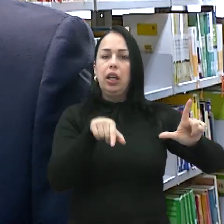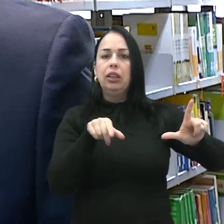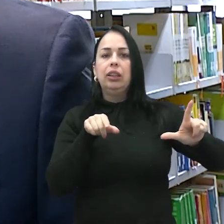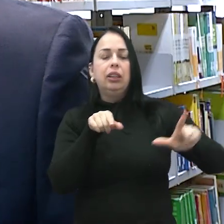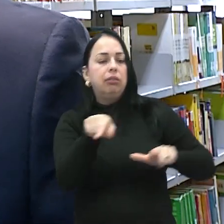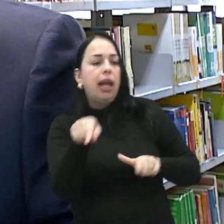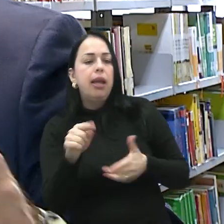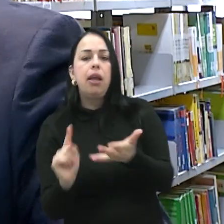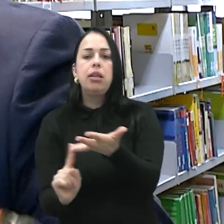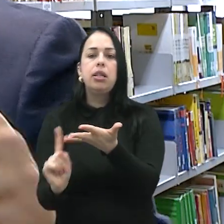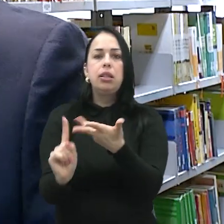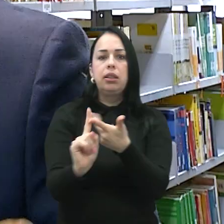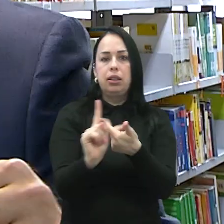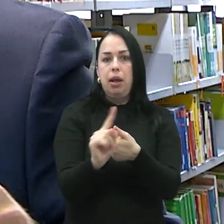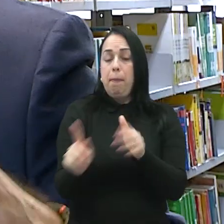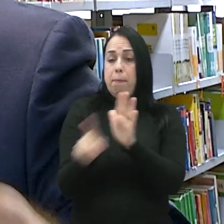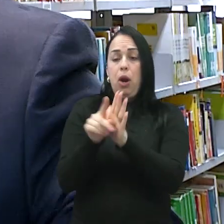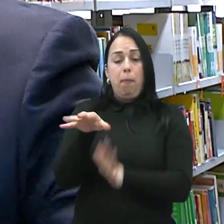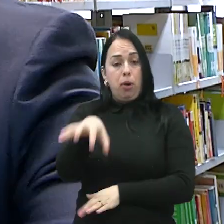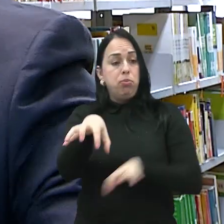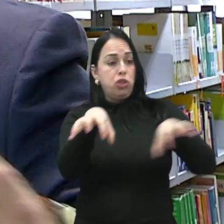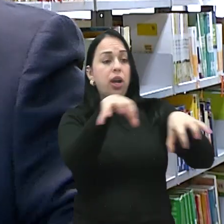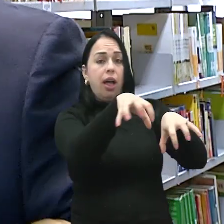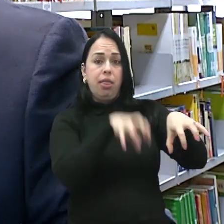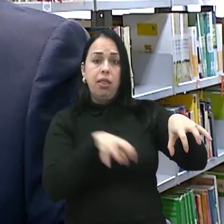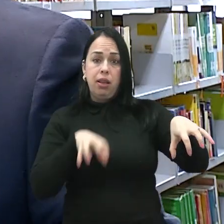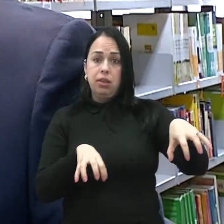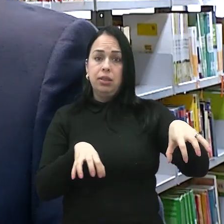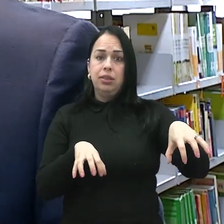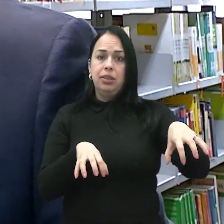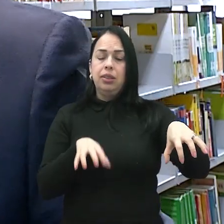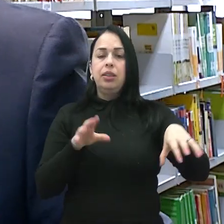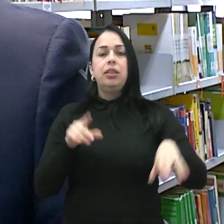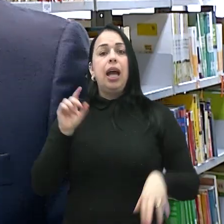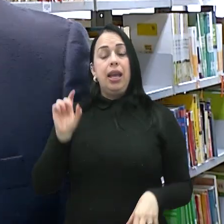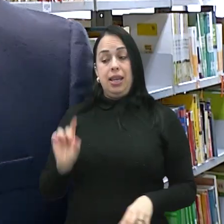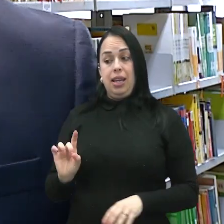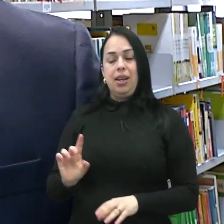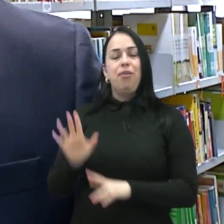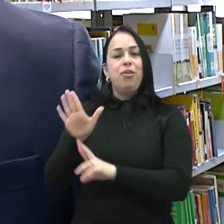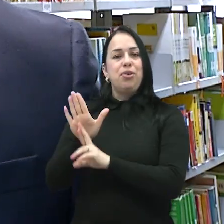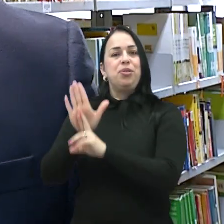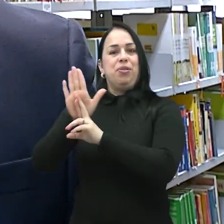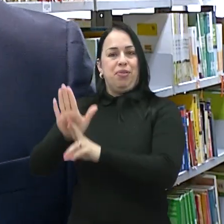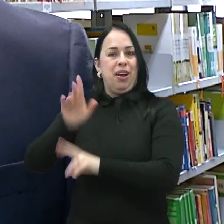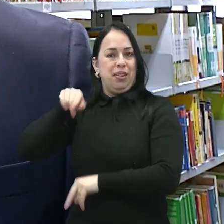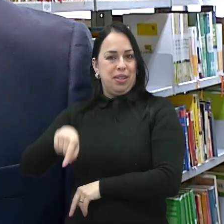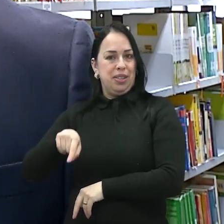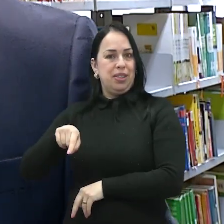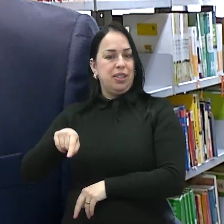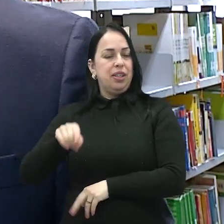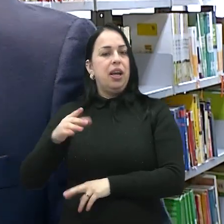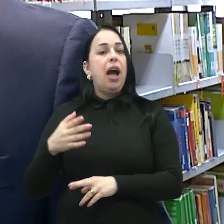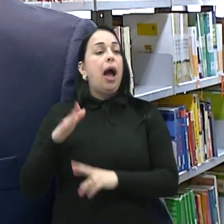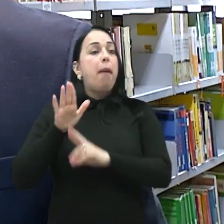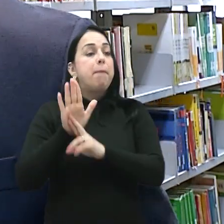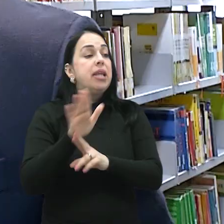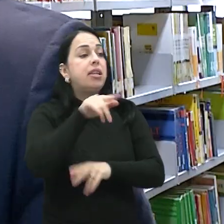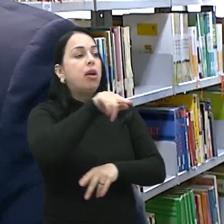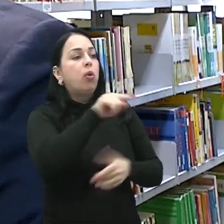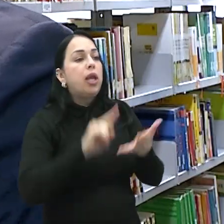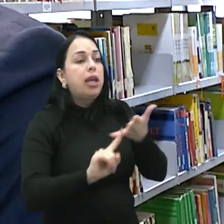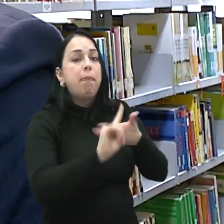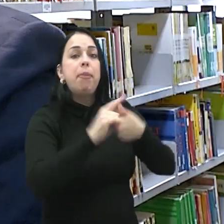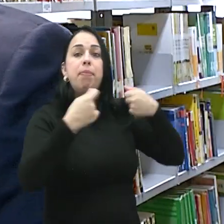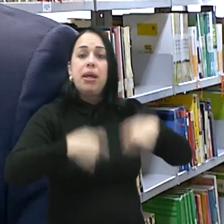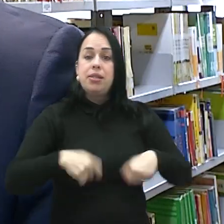Leste, e ali você tem demandas típicas em cada região, pelas quais os representantes daquelas regiões são a voz do